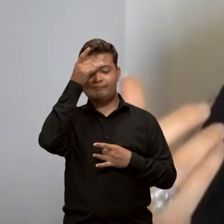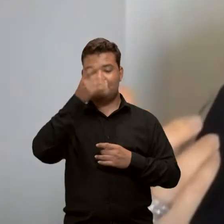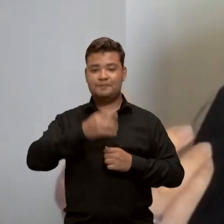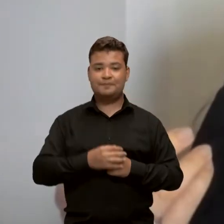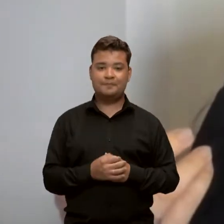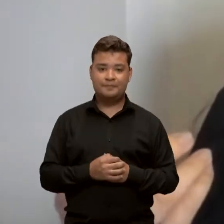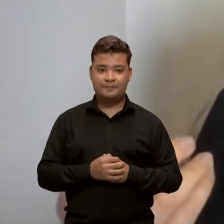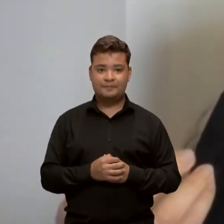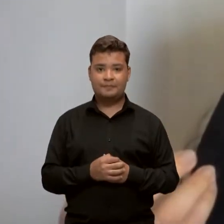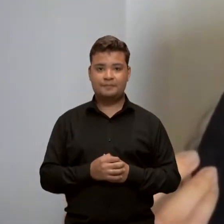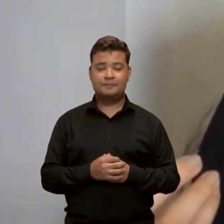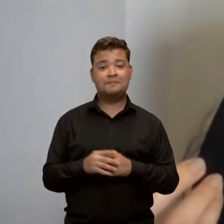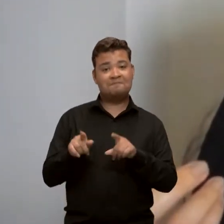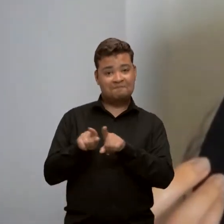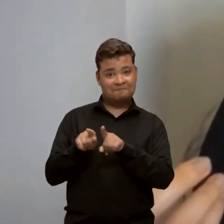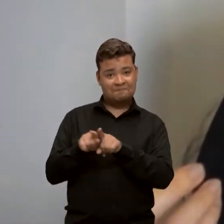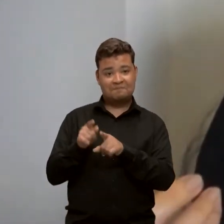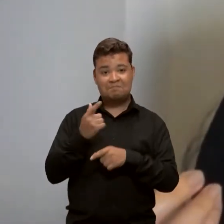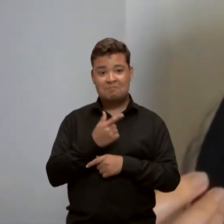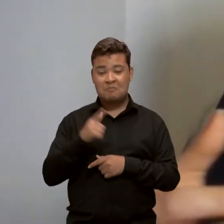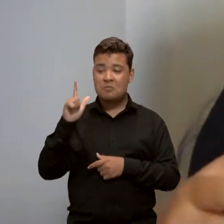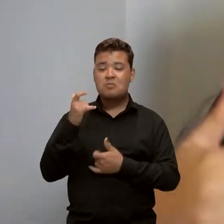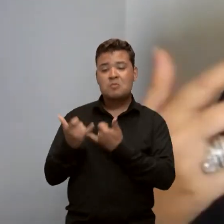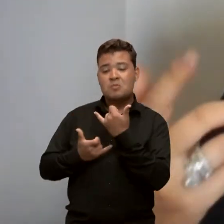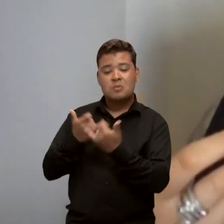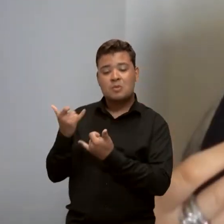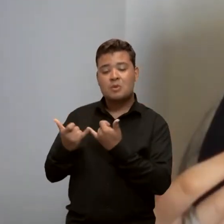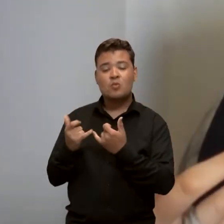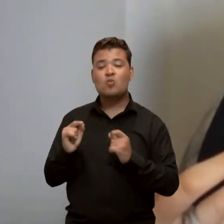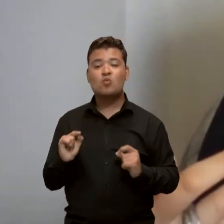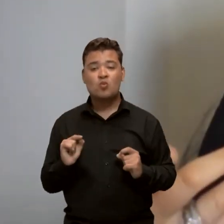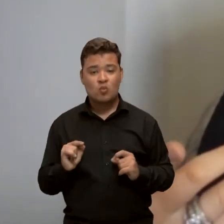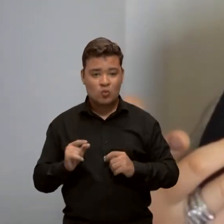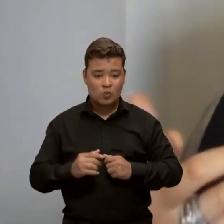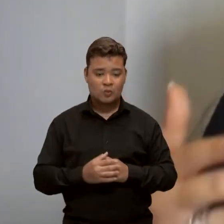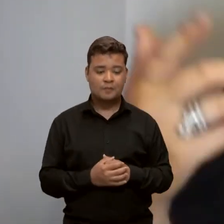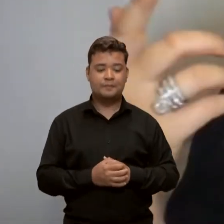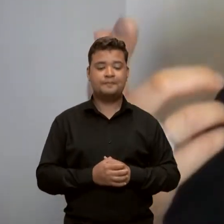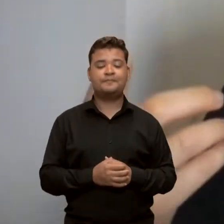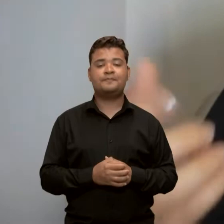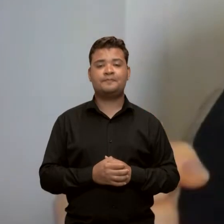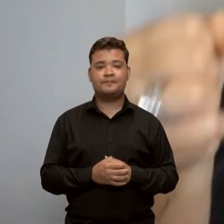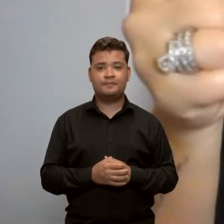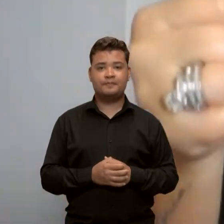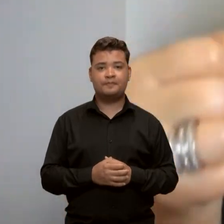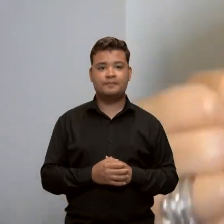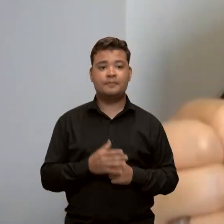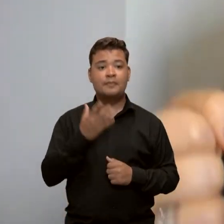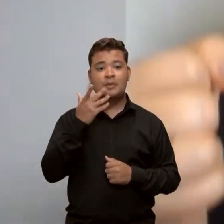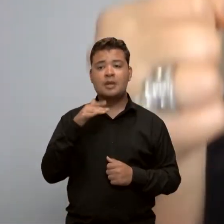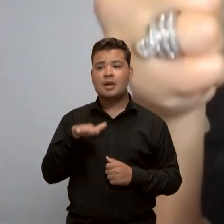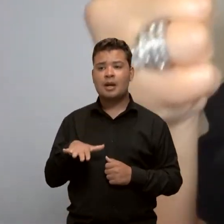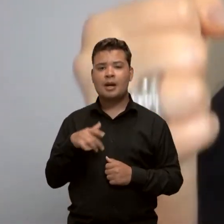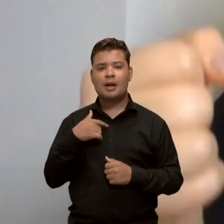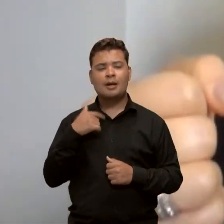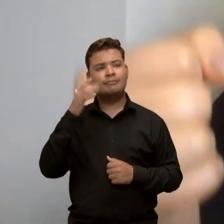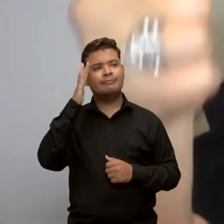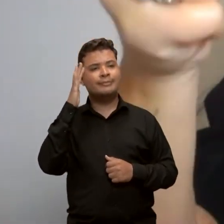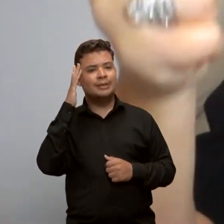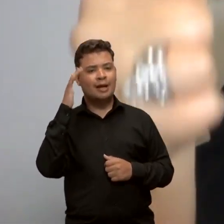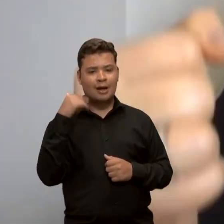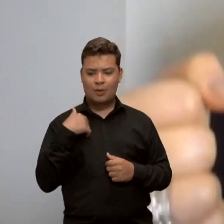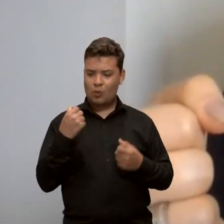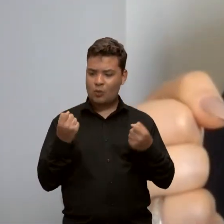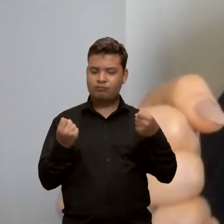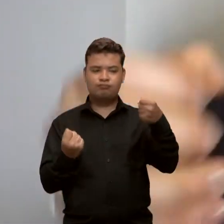Outro exemplo de brincadeira de papéis sociais, a criança quando imagina que está dirigindo um carro,